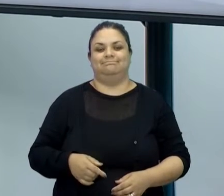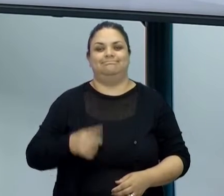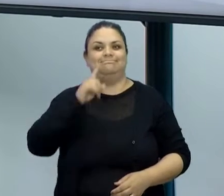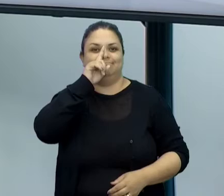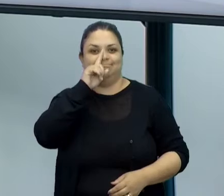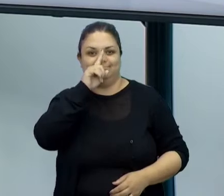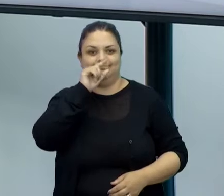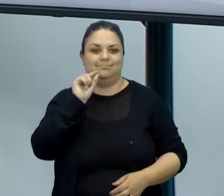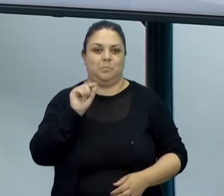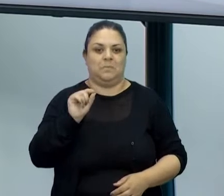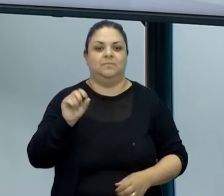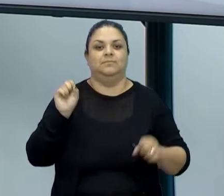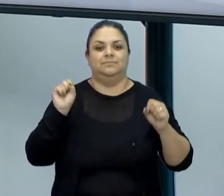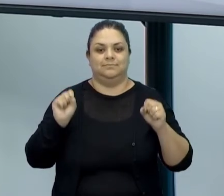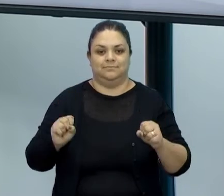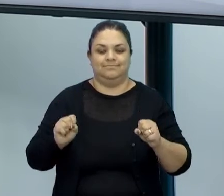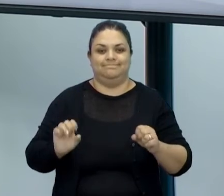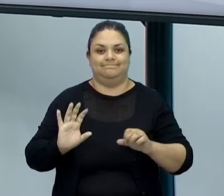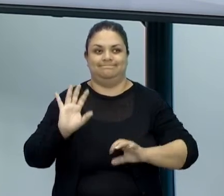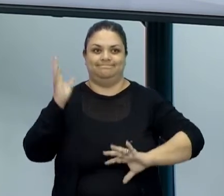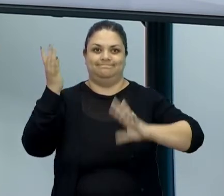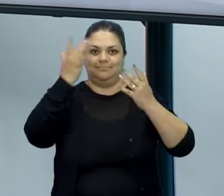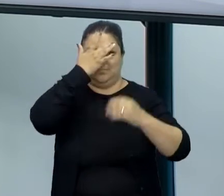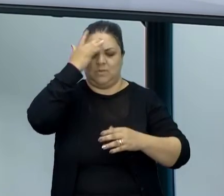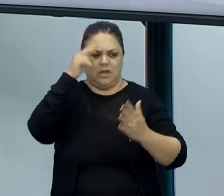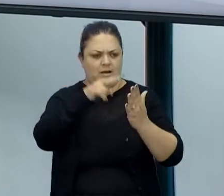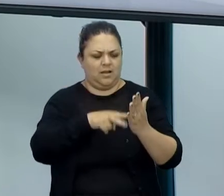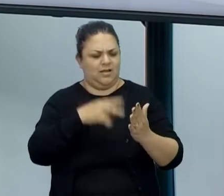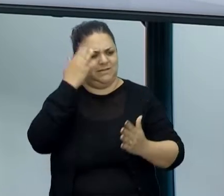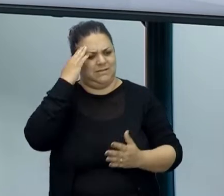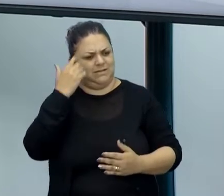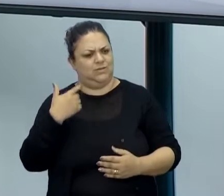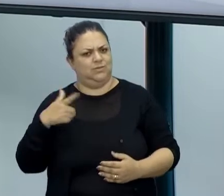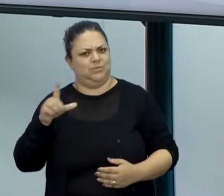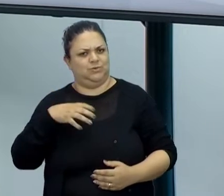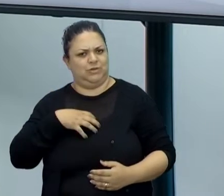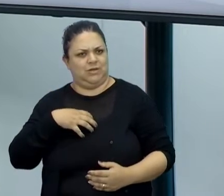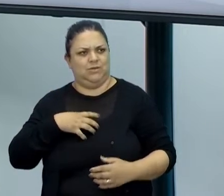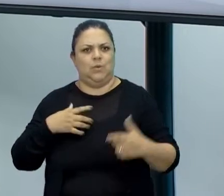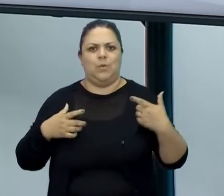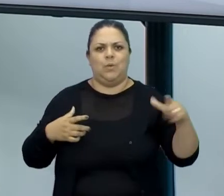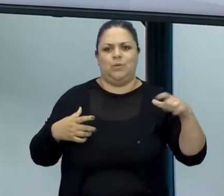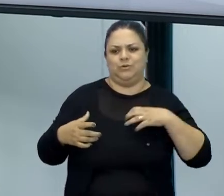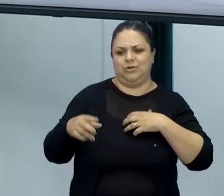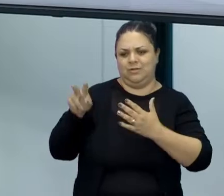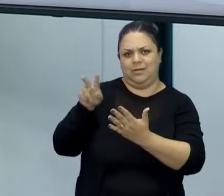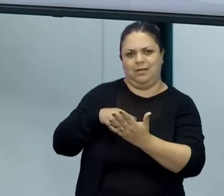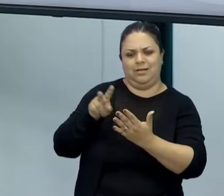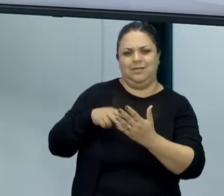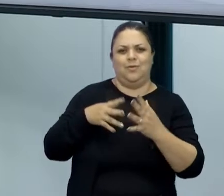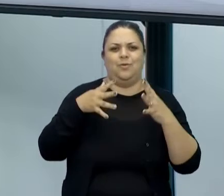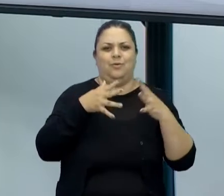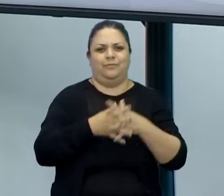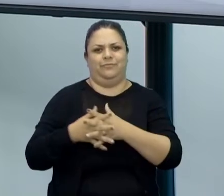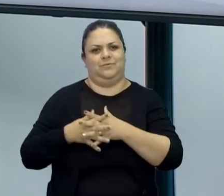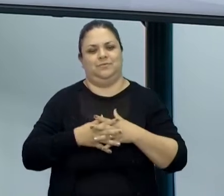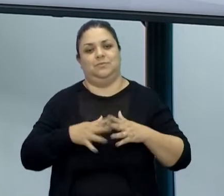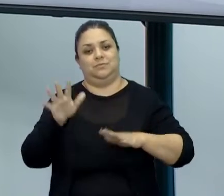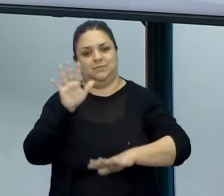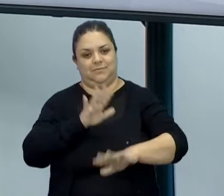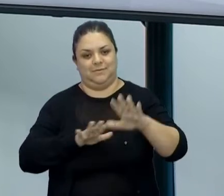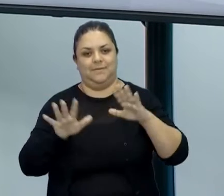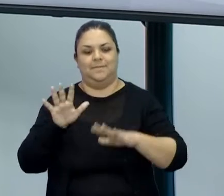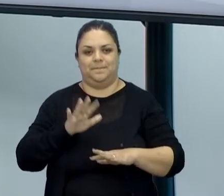abrir margem para várias interpretações. Então, tome muito cuidado com isso. Tá? Então a desvantagem